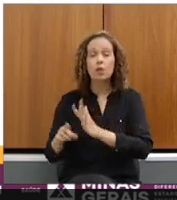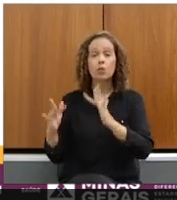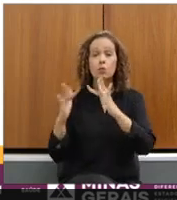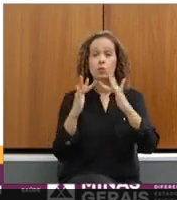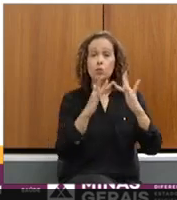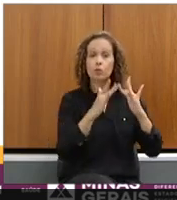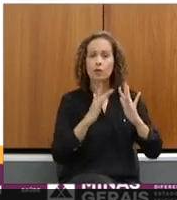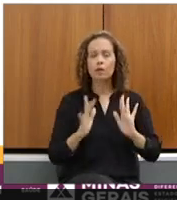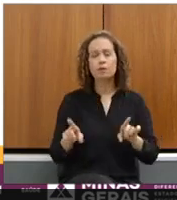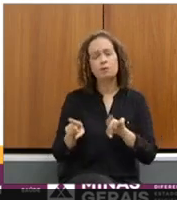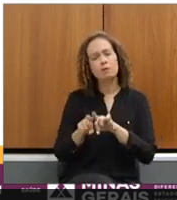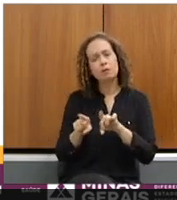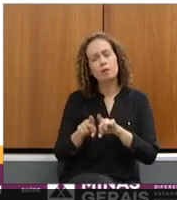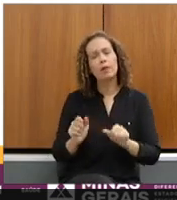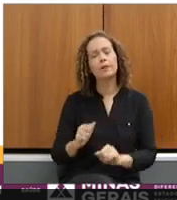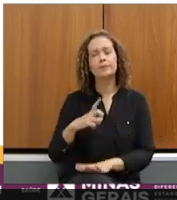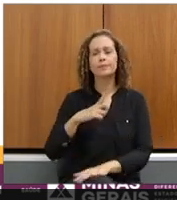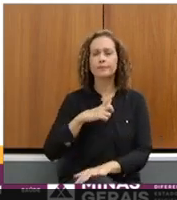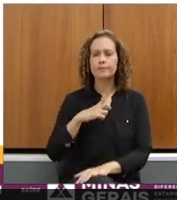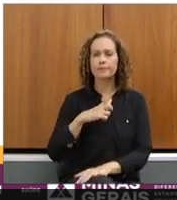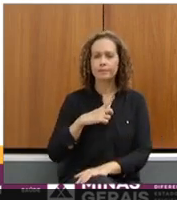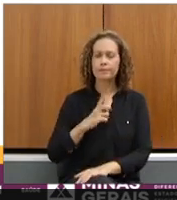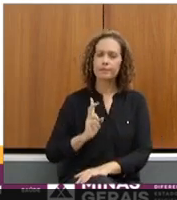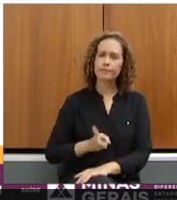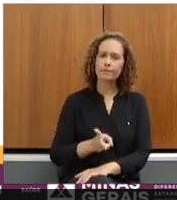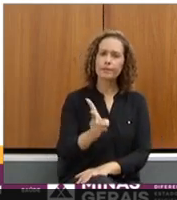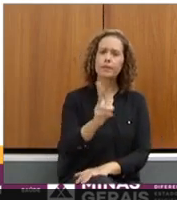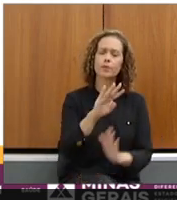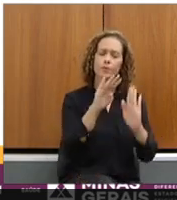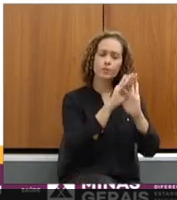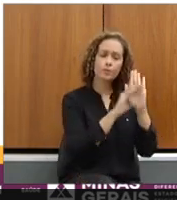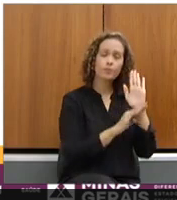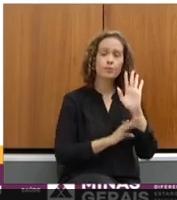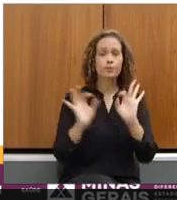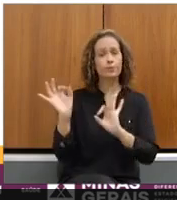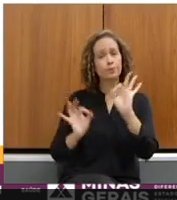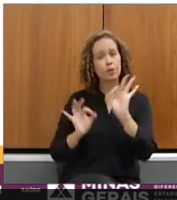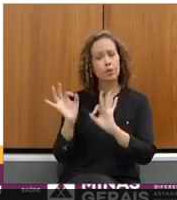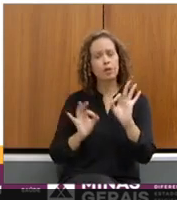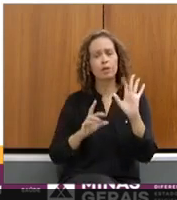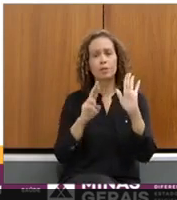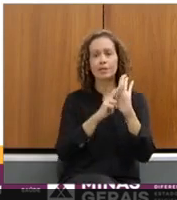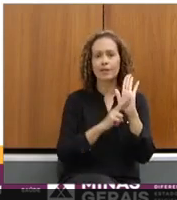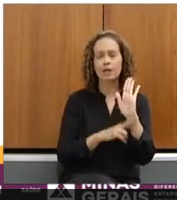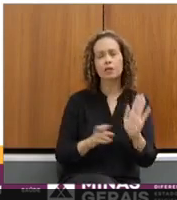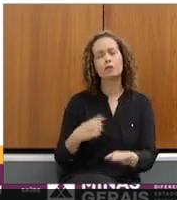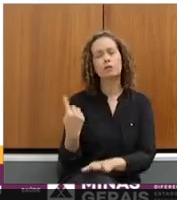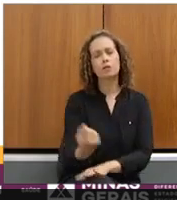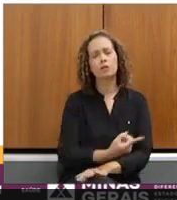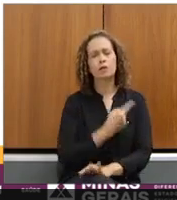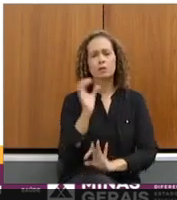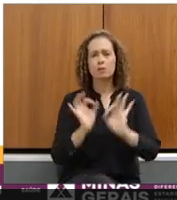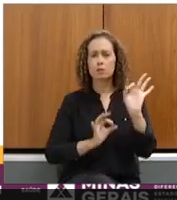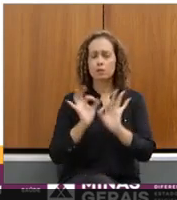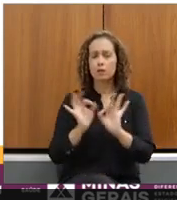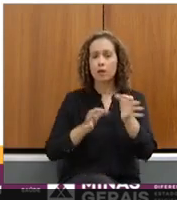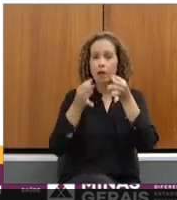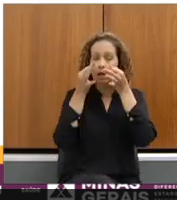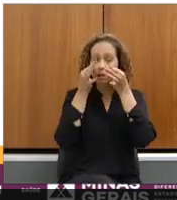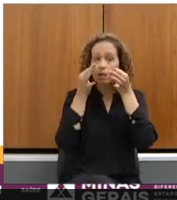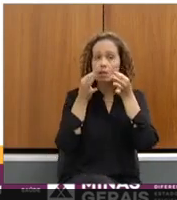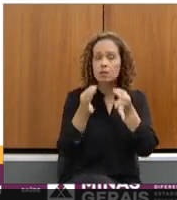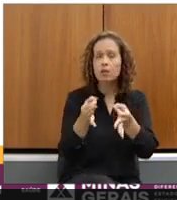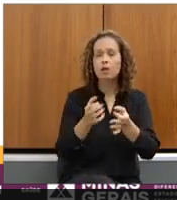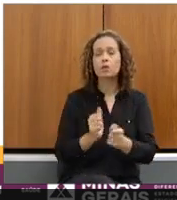atenção primária isso nós temos todo um programa e o manual em que nós estimulamos atenção primária